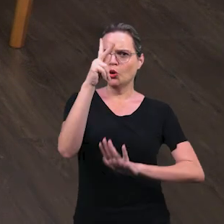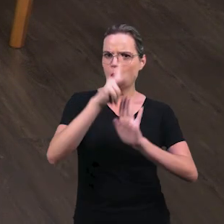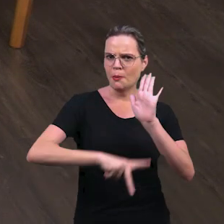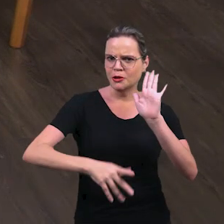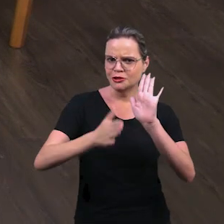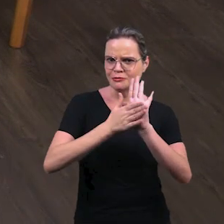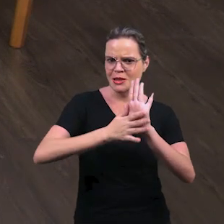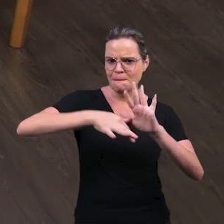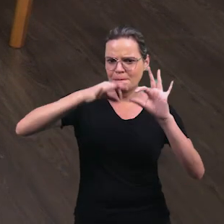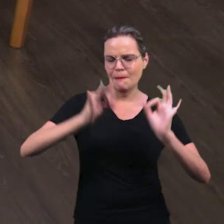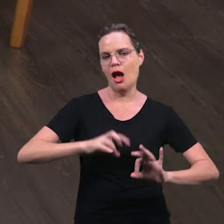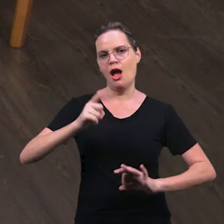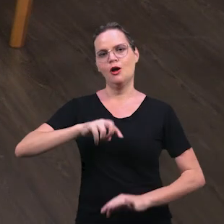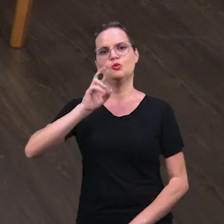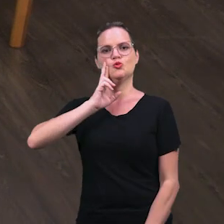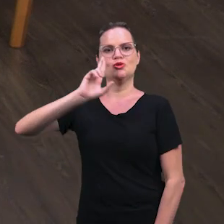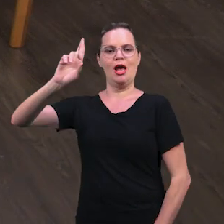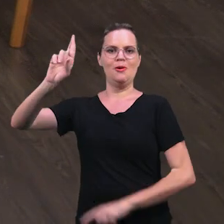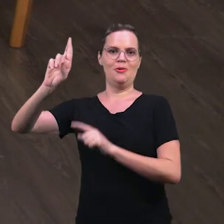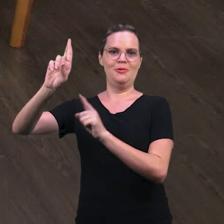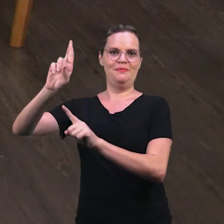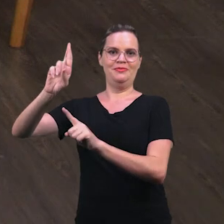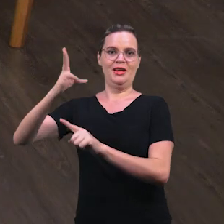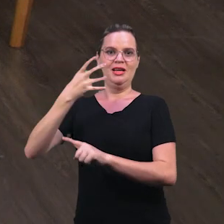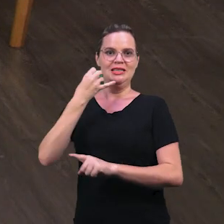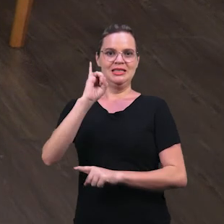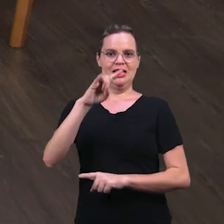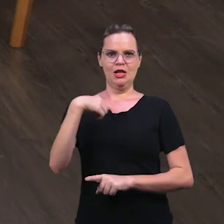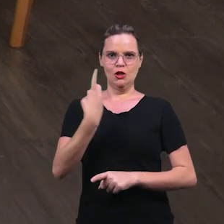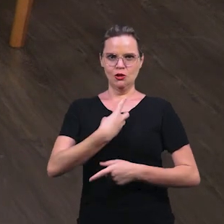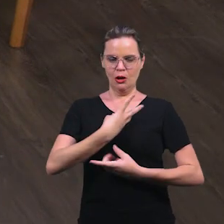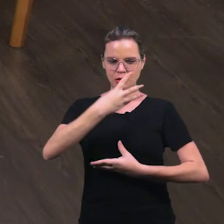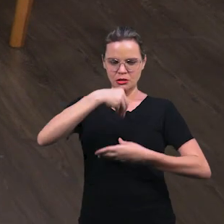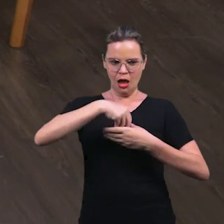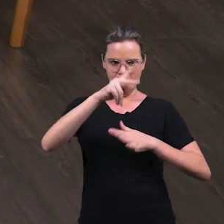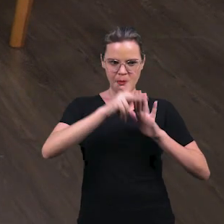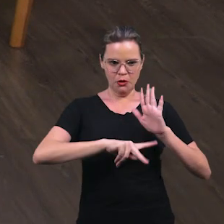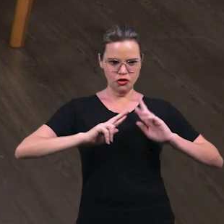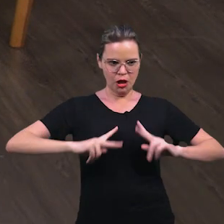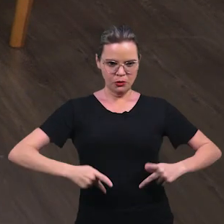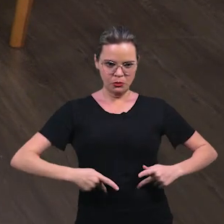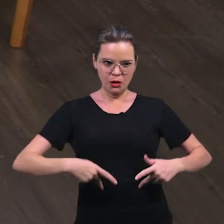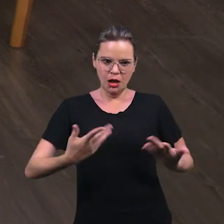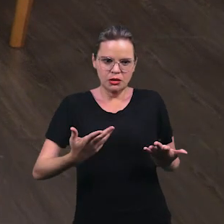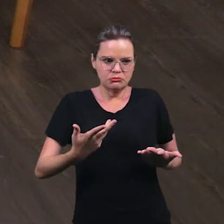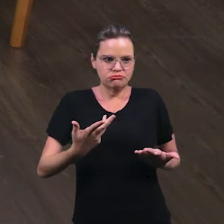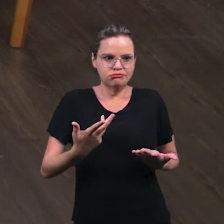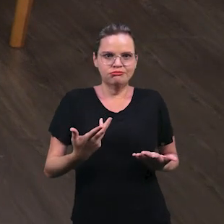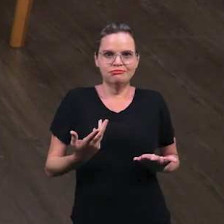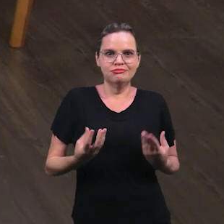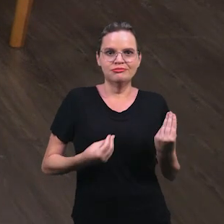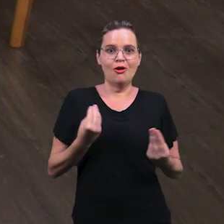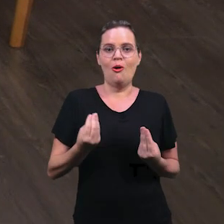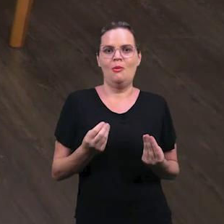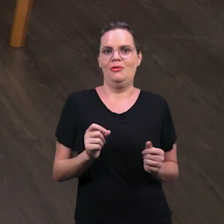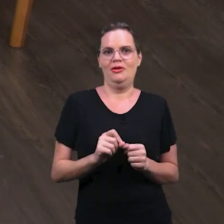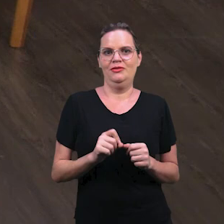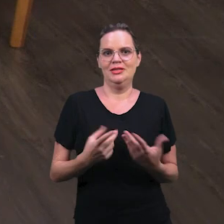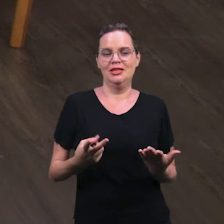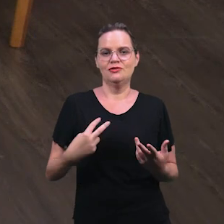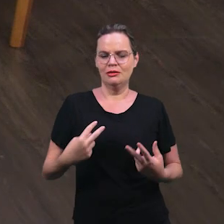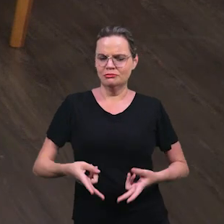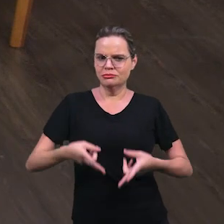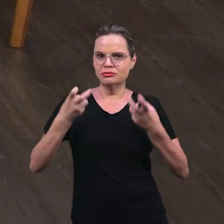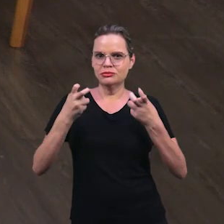projeto que é perfeito é o do Senhor. Nós, se formos nos colocar nesse projeto de forma inteligente, né, que